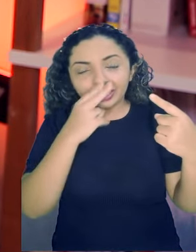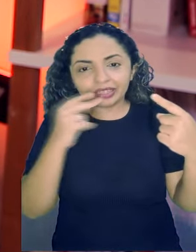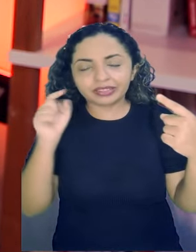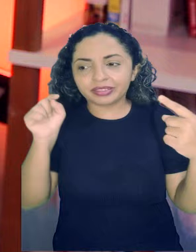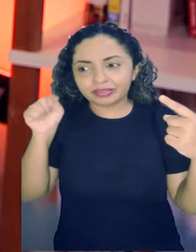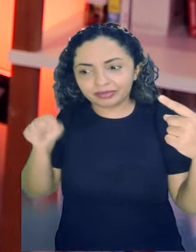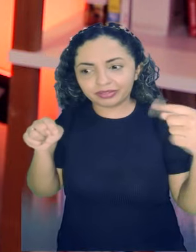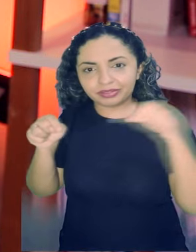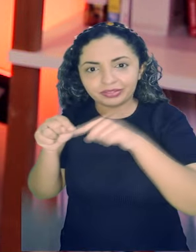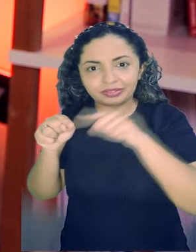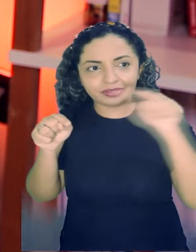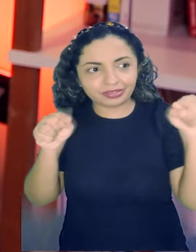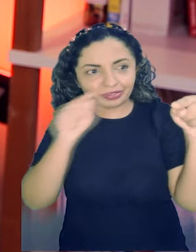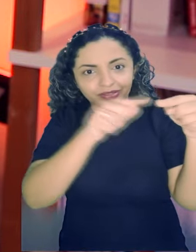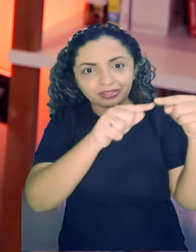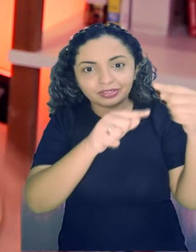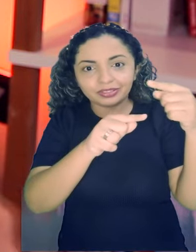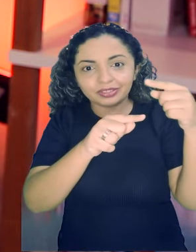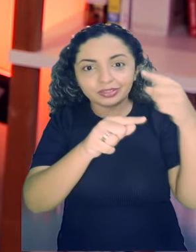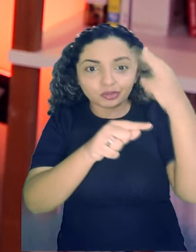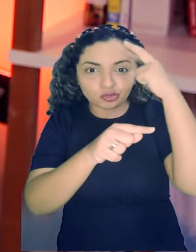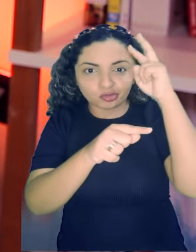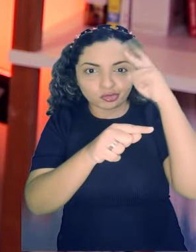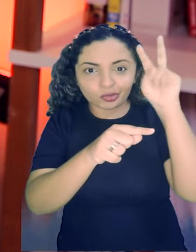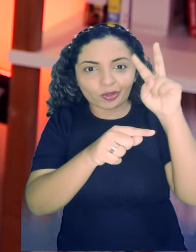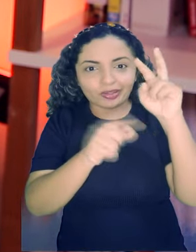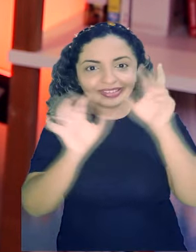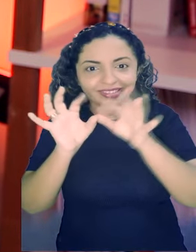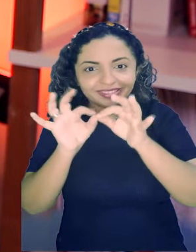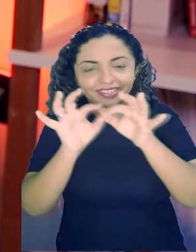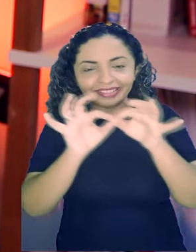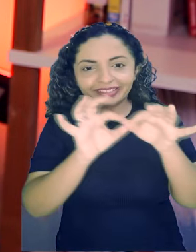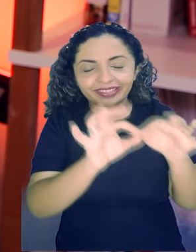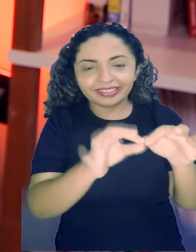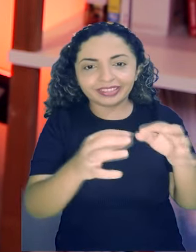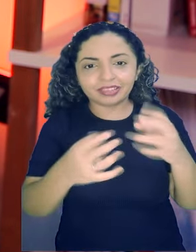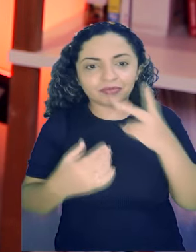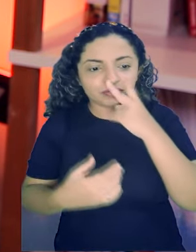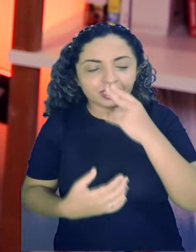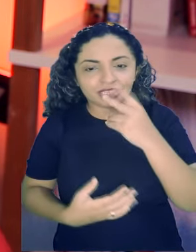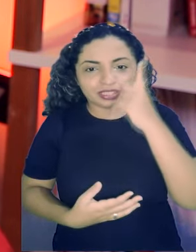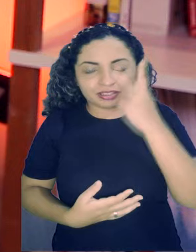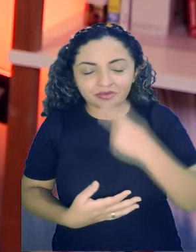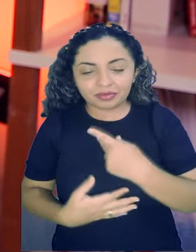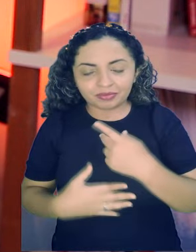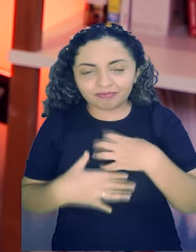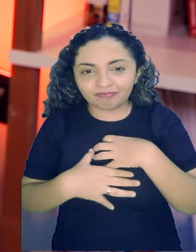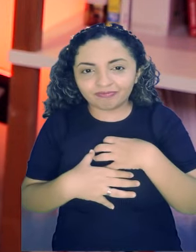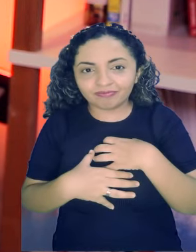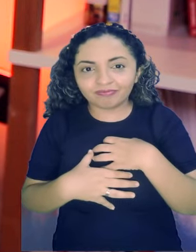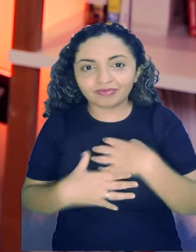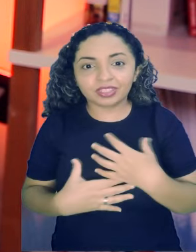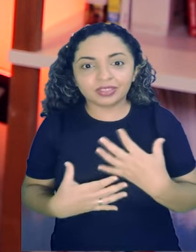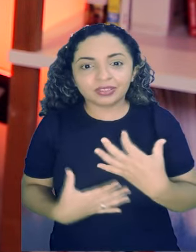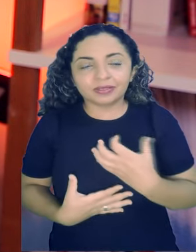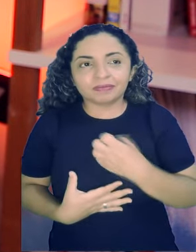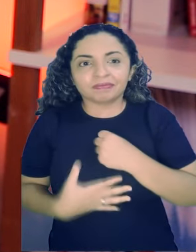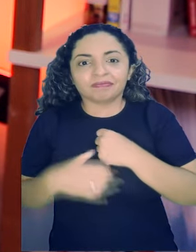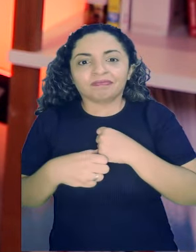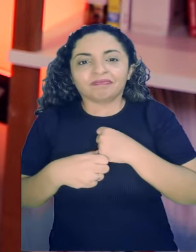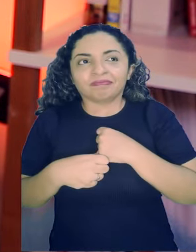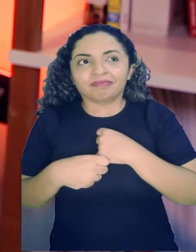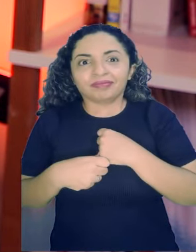vai fazendo a gente criar a intimidade dessas pessoas, a gente vai absorvendo